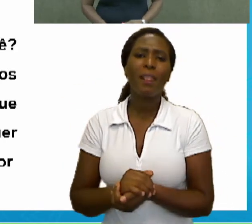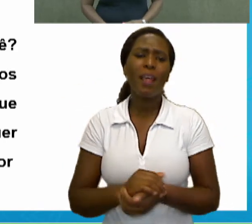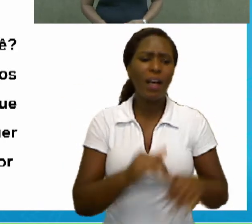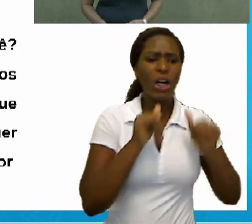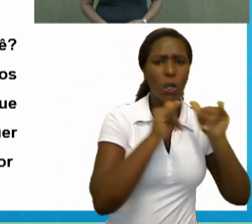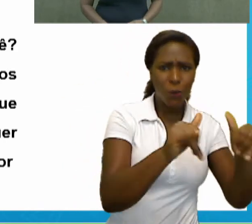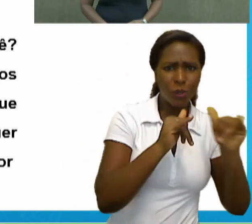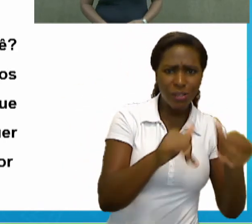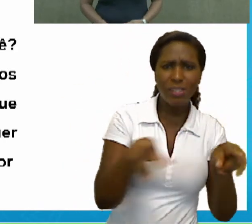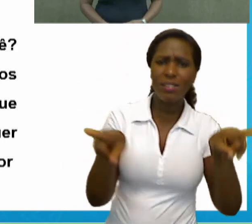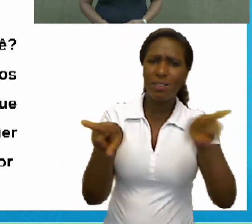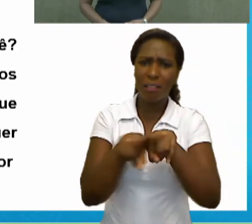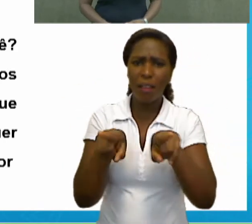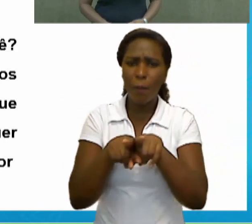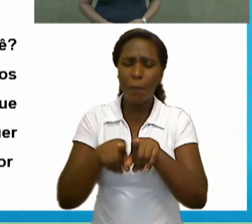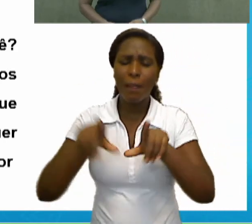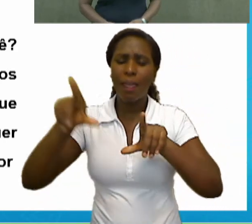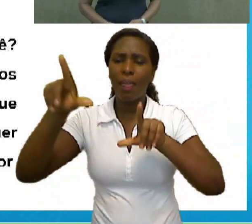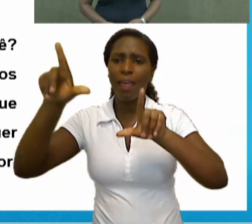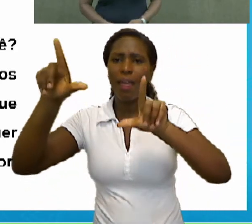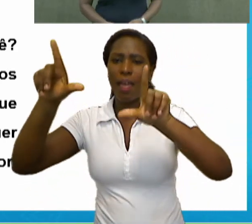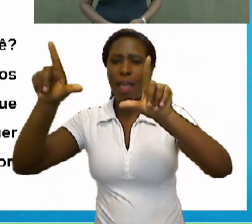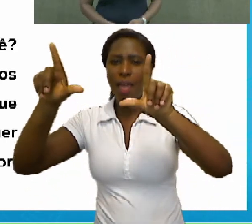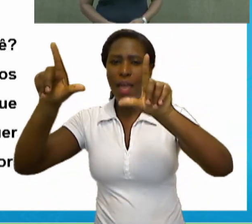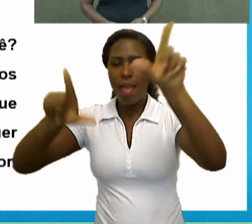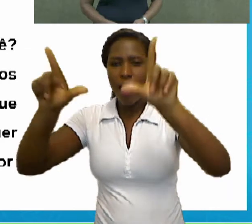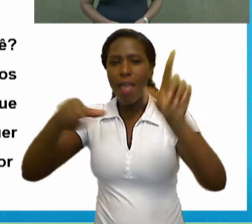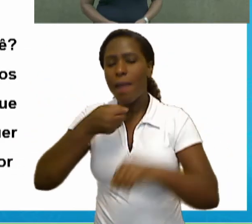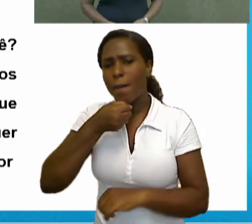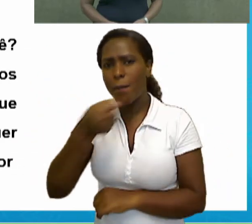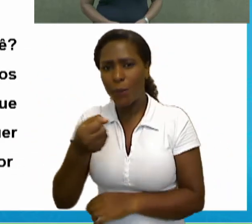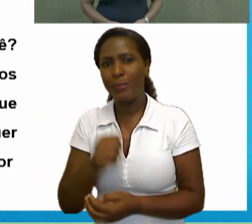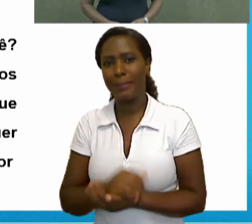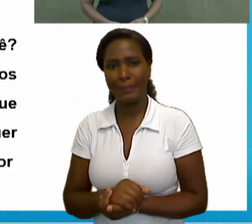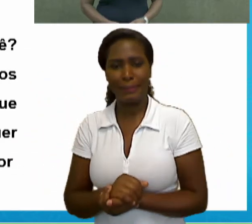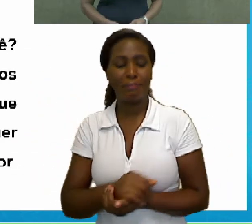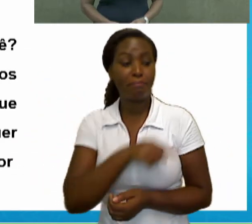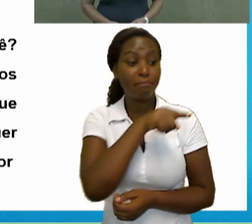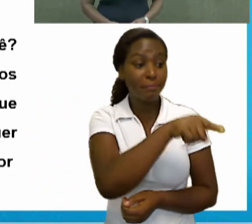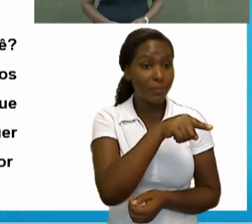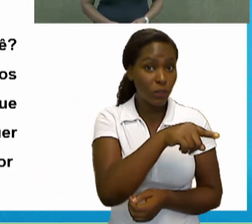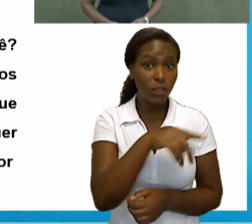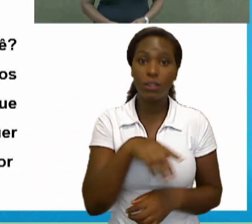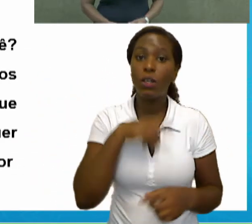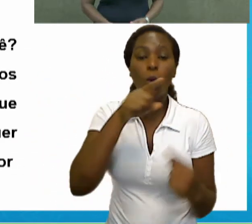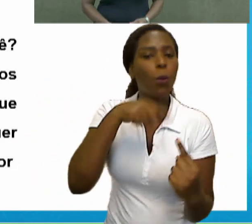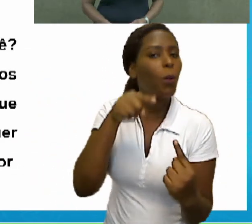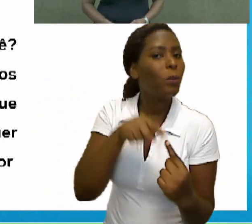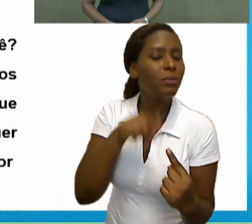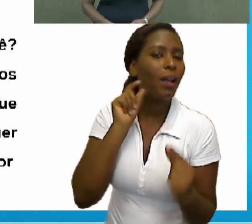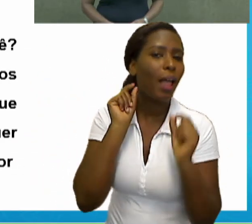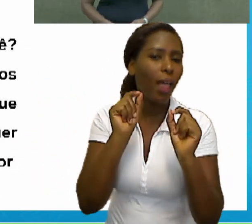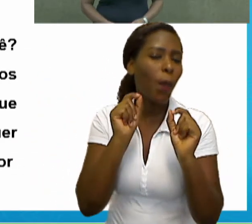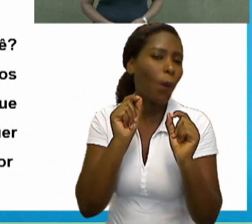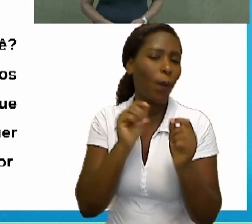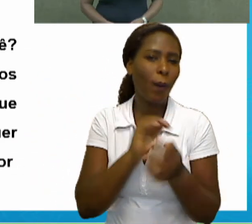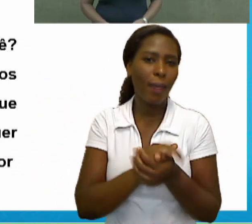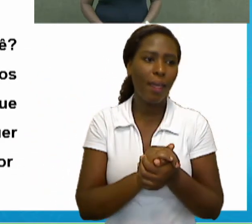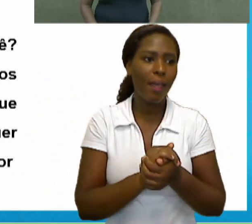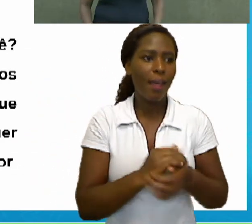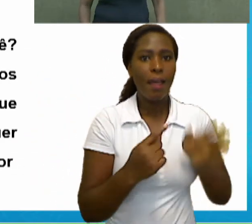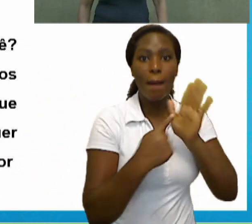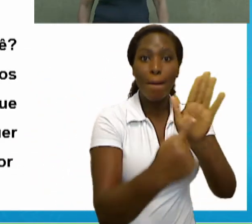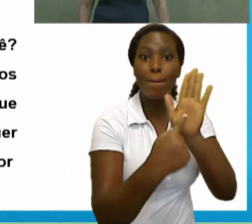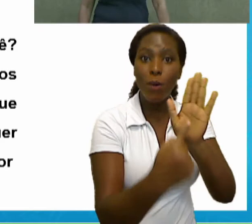A notícia tem por objetivo apresentar fatos de forma ágil e imediata,